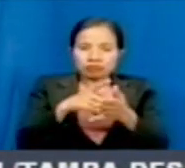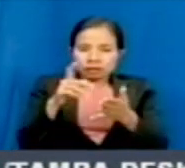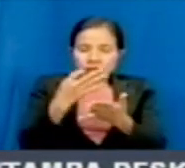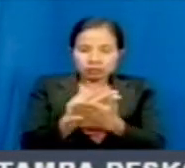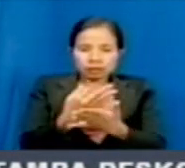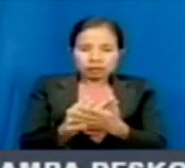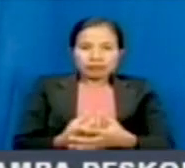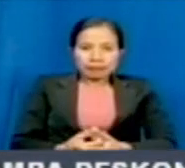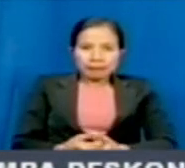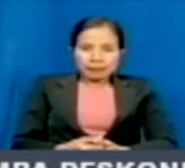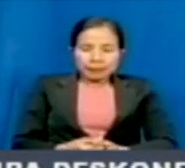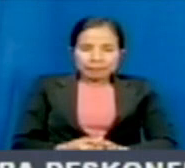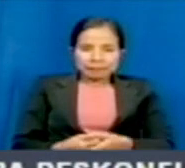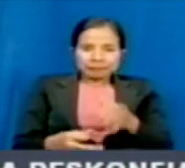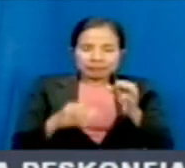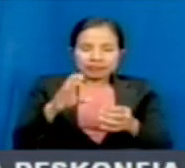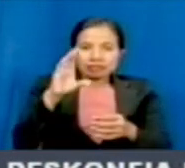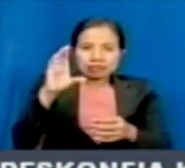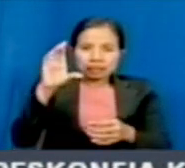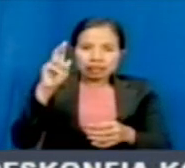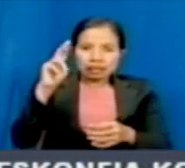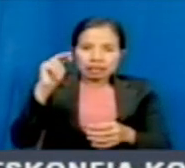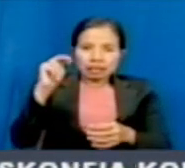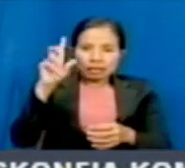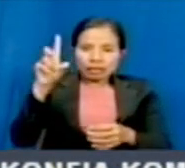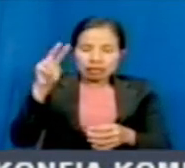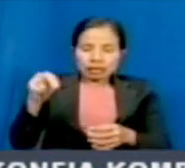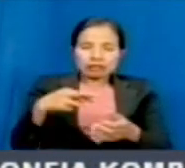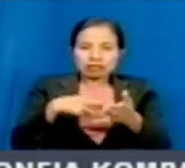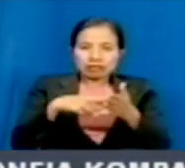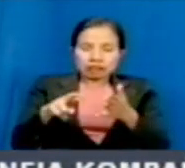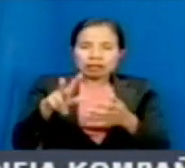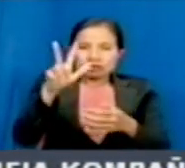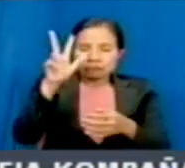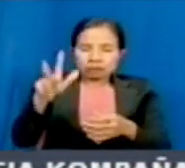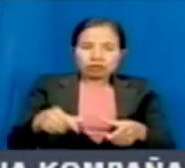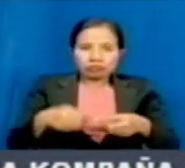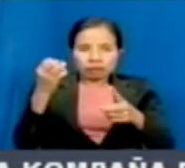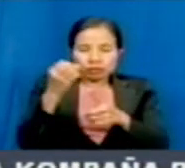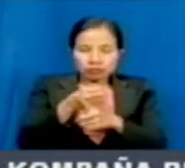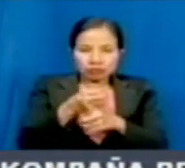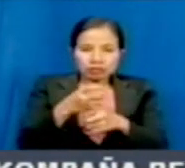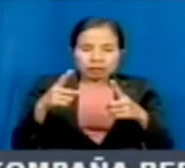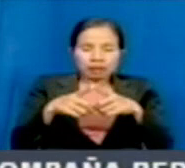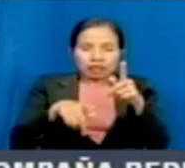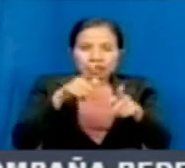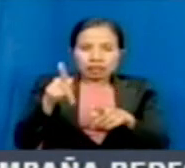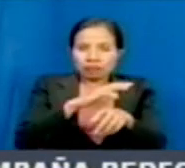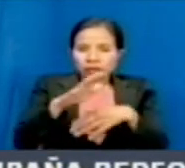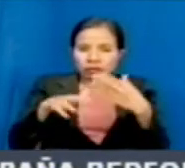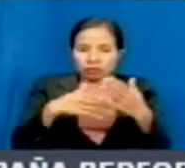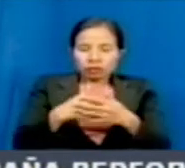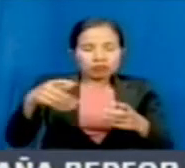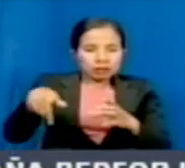pagamento. Entretanto, CCLN mos se lo que tan resisto da tolo, rodifo oportunidade, basida da un roto